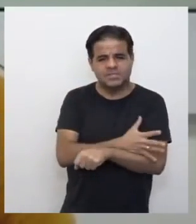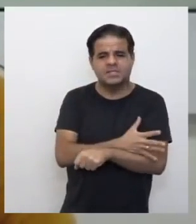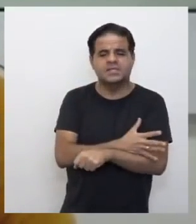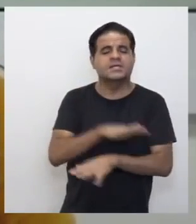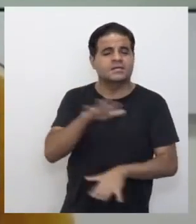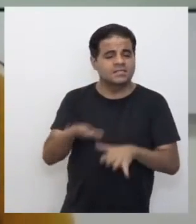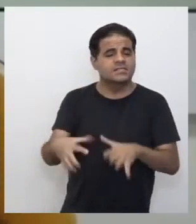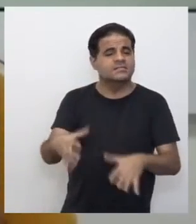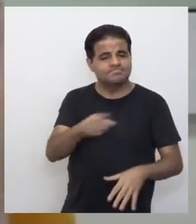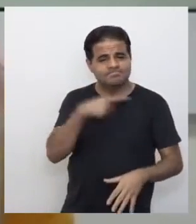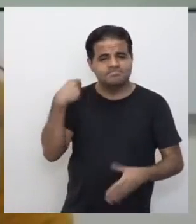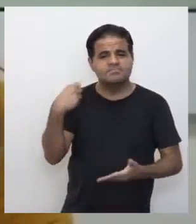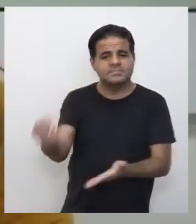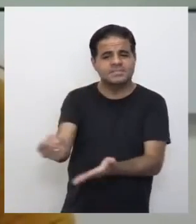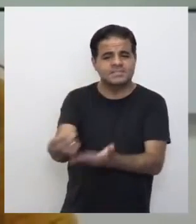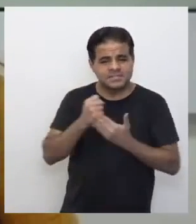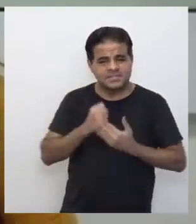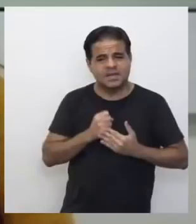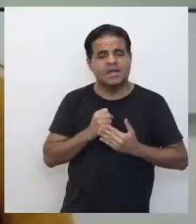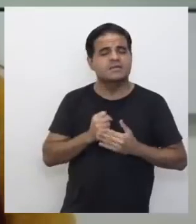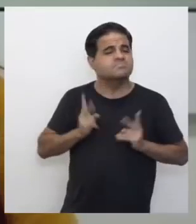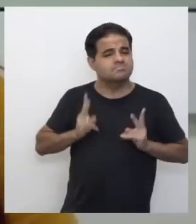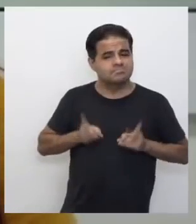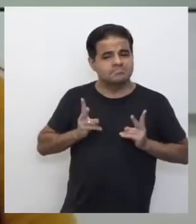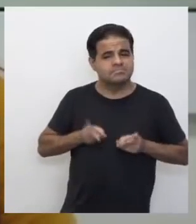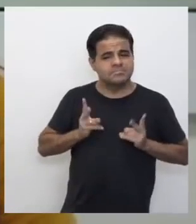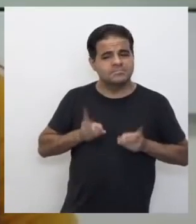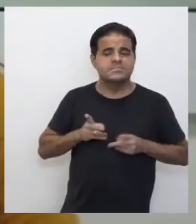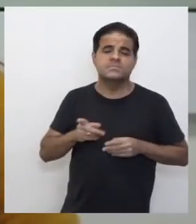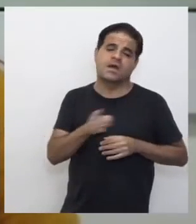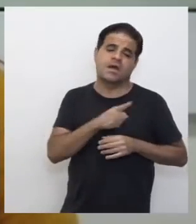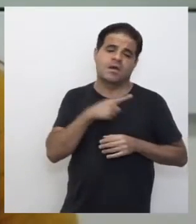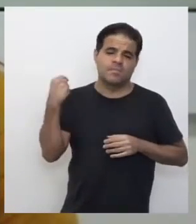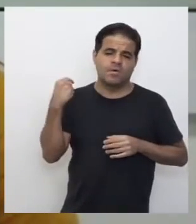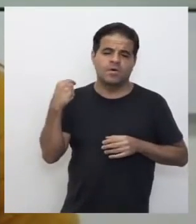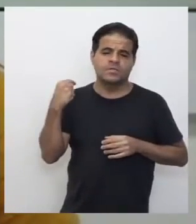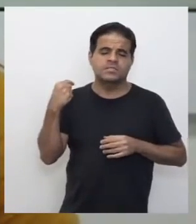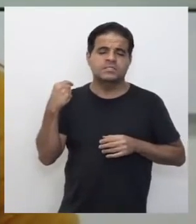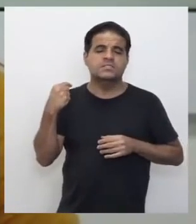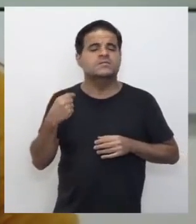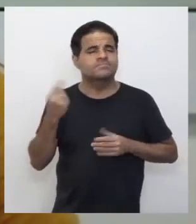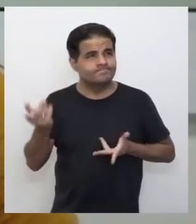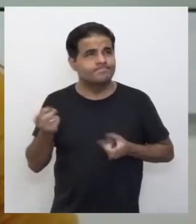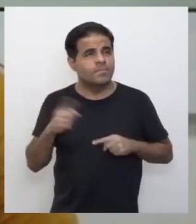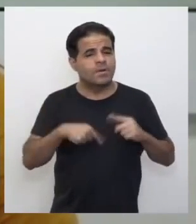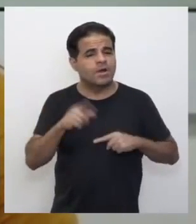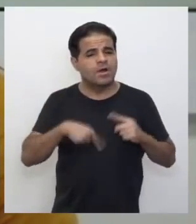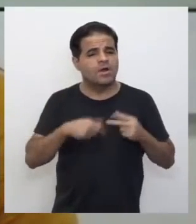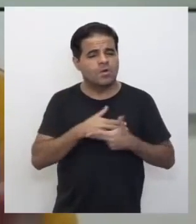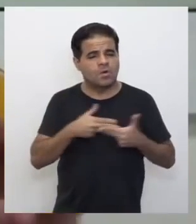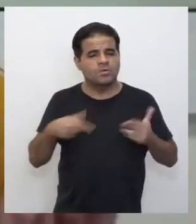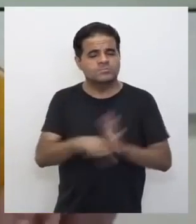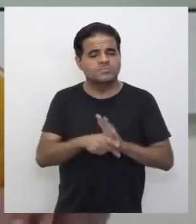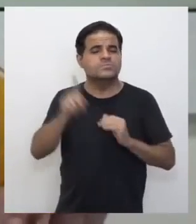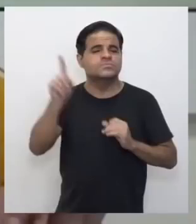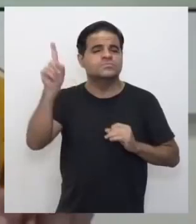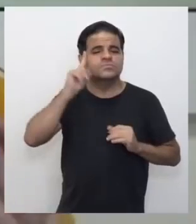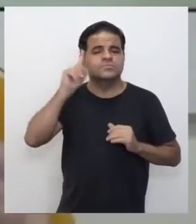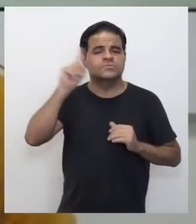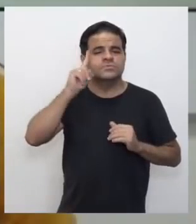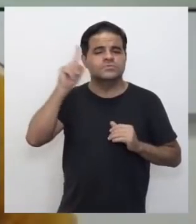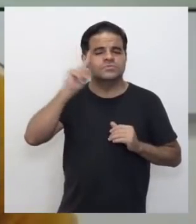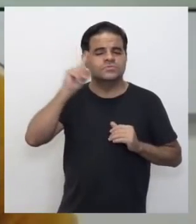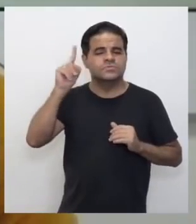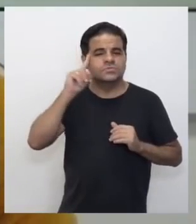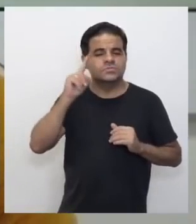morte trazem para a gente, mesmo a morte sendo um elemento cotidiano,